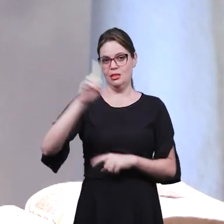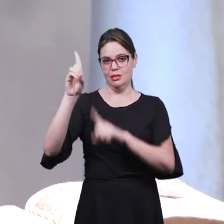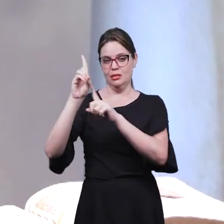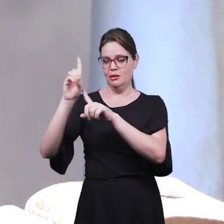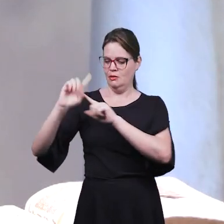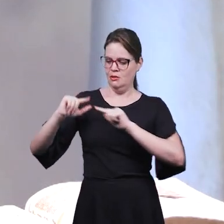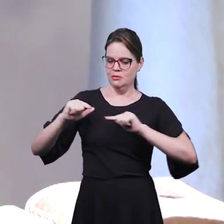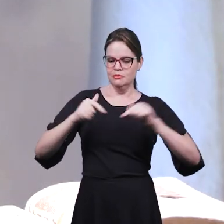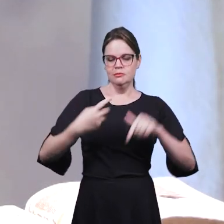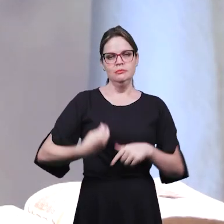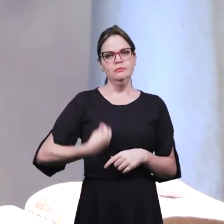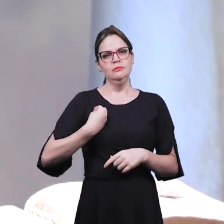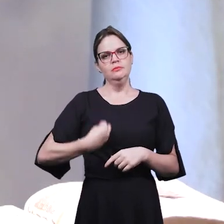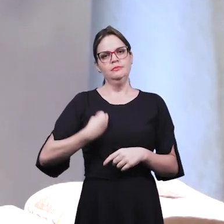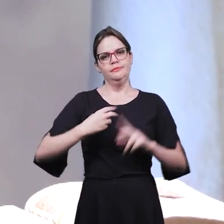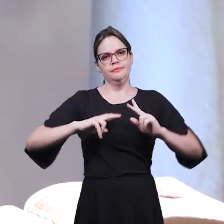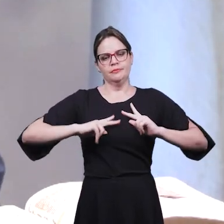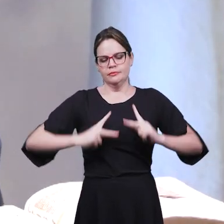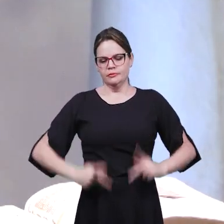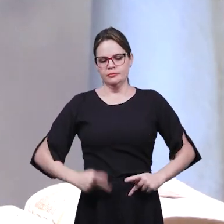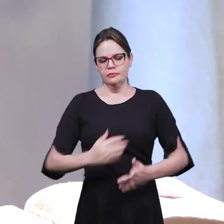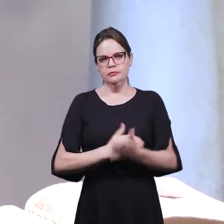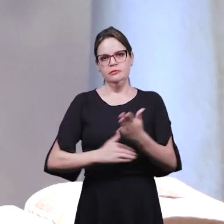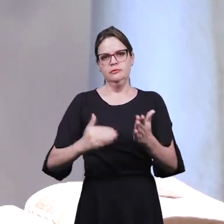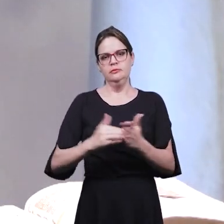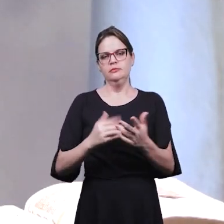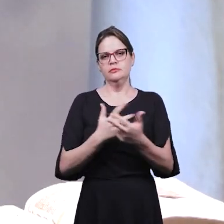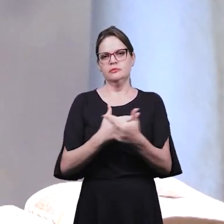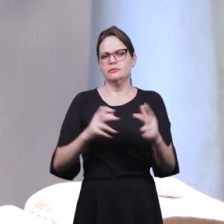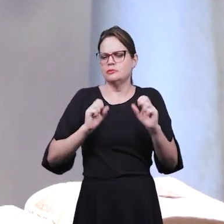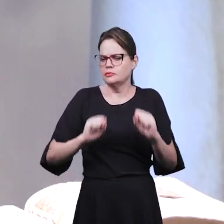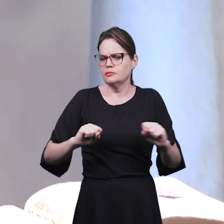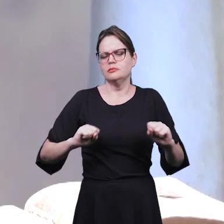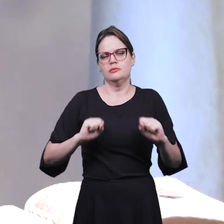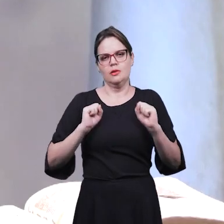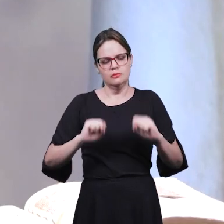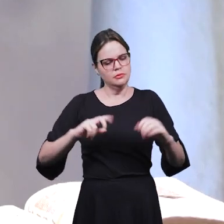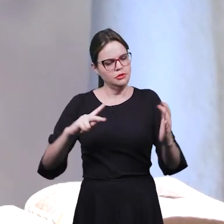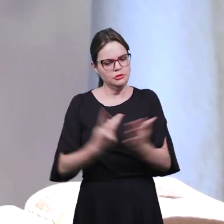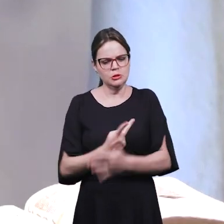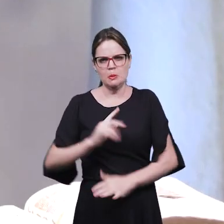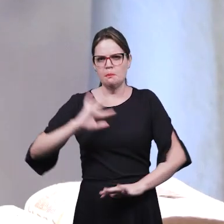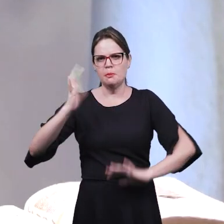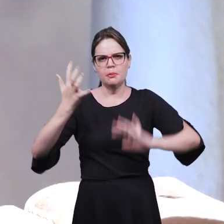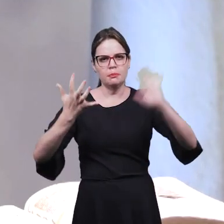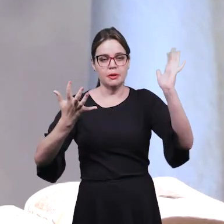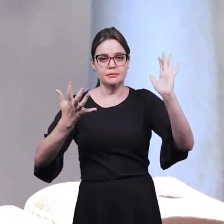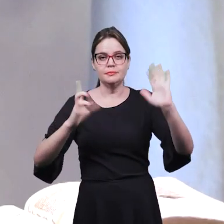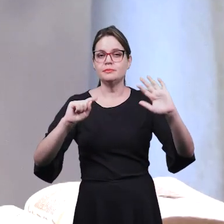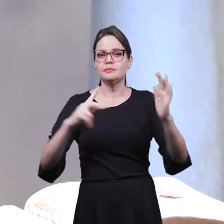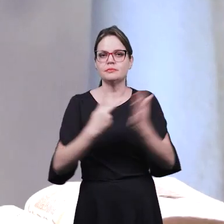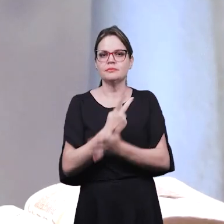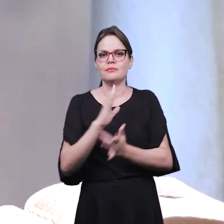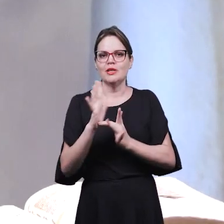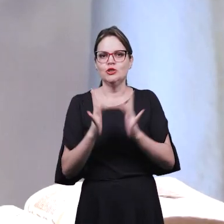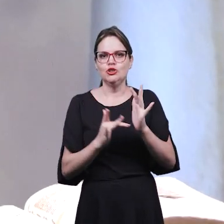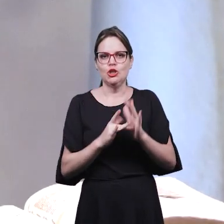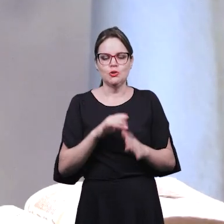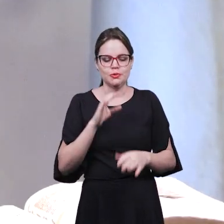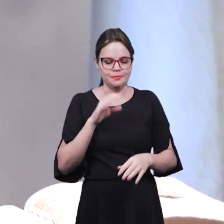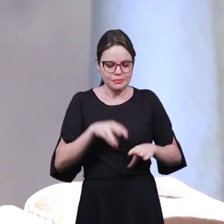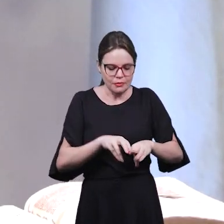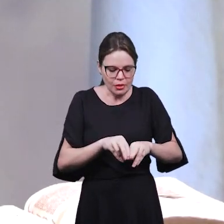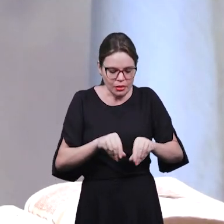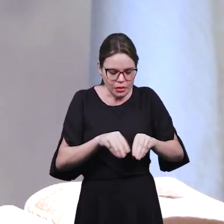do homem, tudo pode acontecer. O texto diz que Jesus cuspiu na terra e fez saliva, fez um lodo